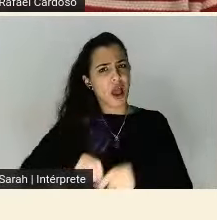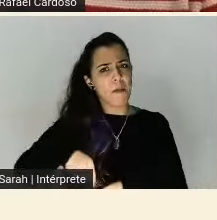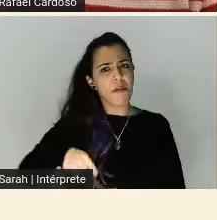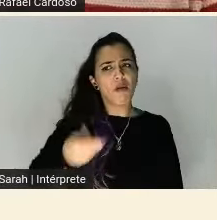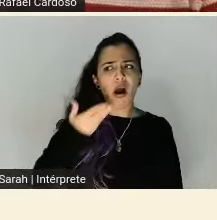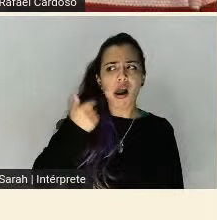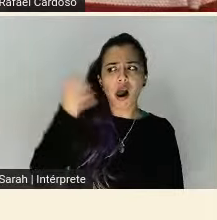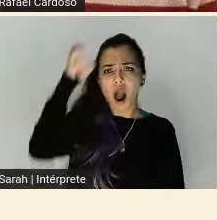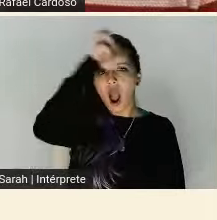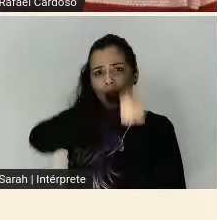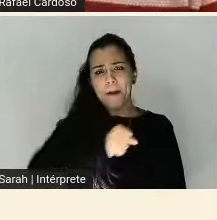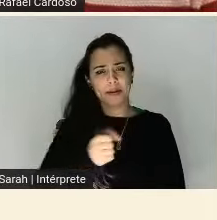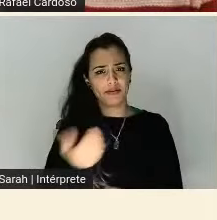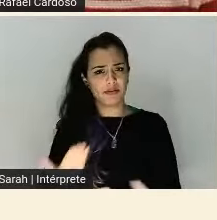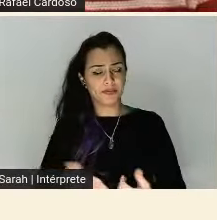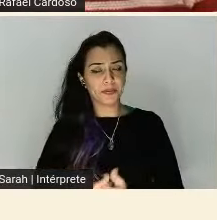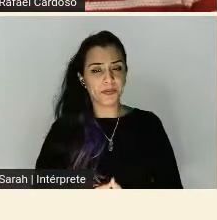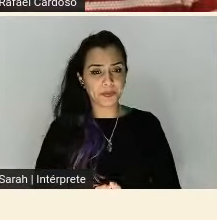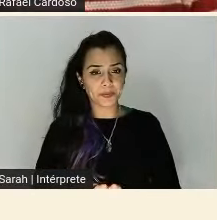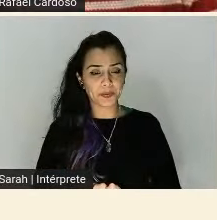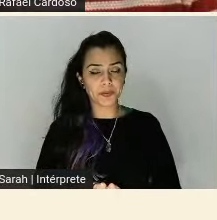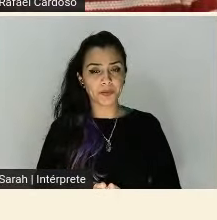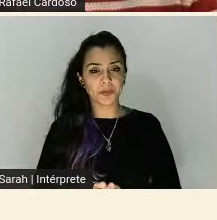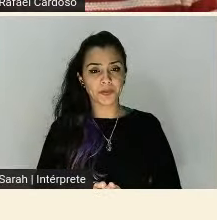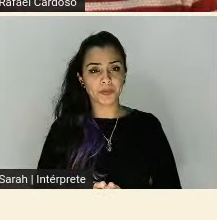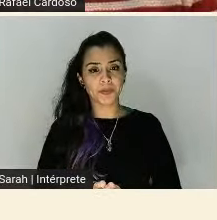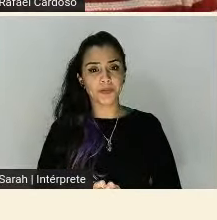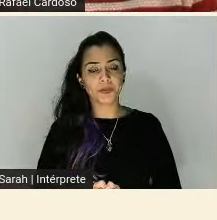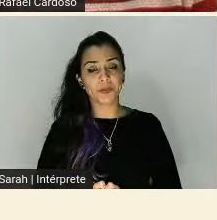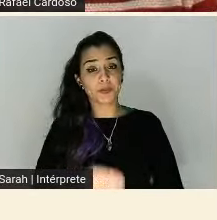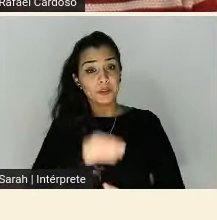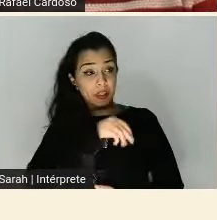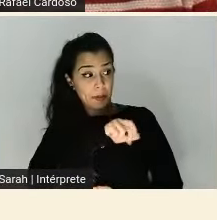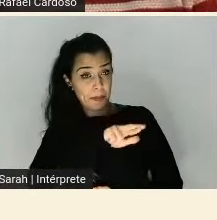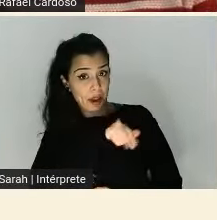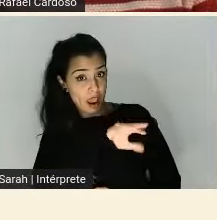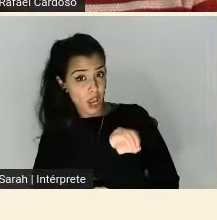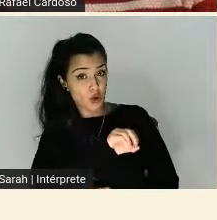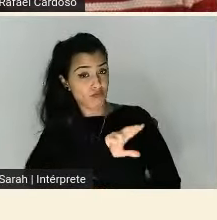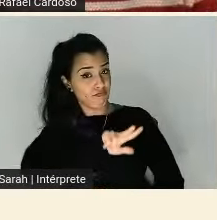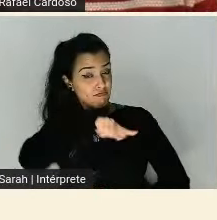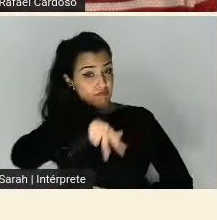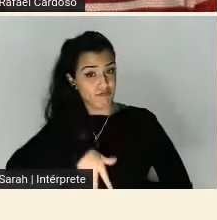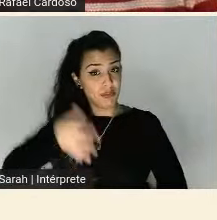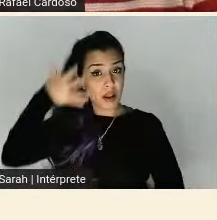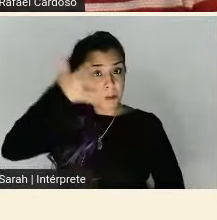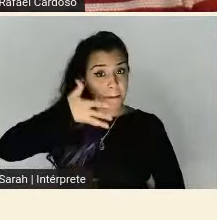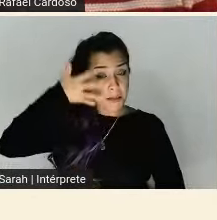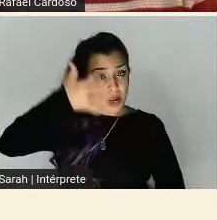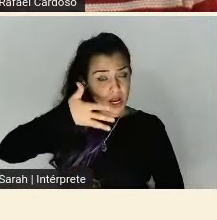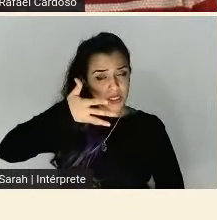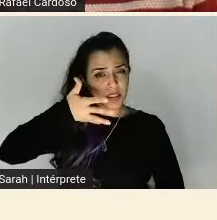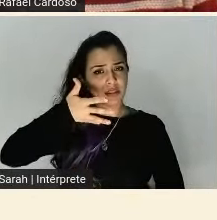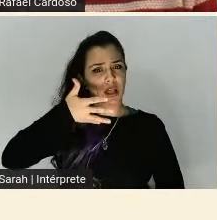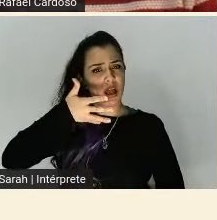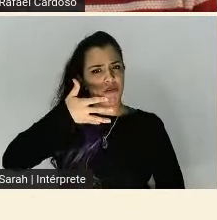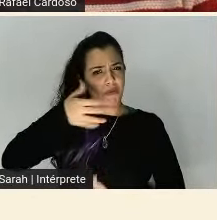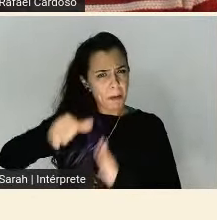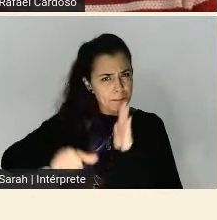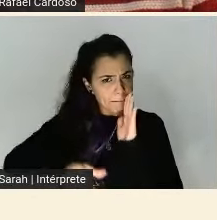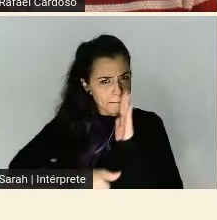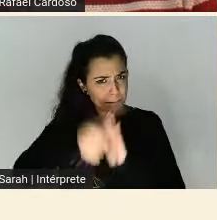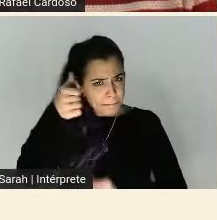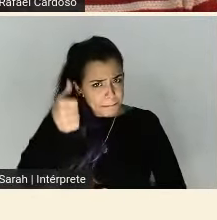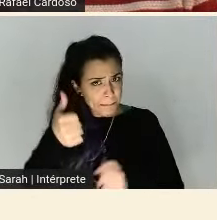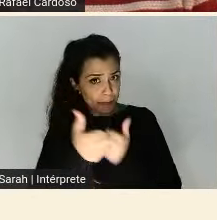aspas. O notório meia-culpa de Mário na palestra O Movimento Modernista não foi a primeira condenação da